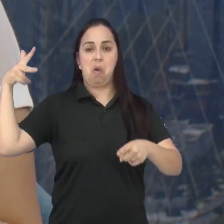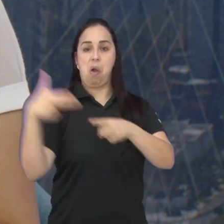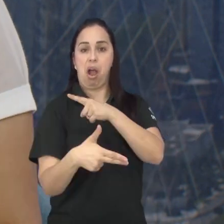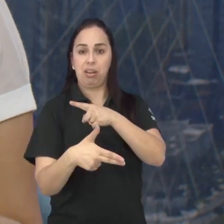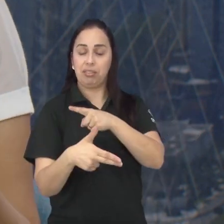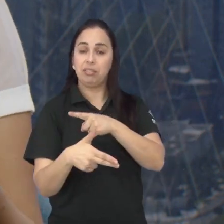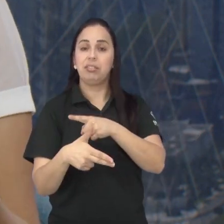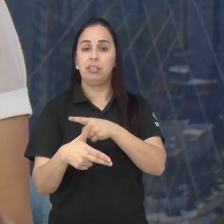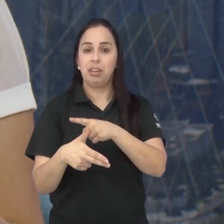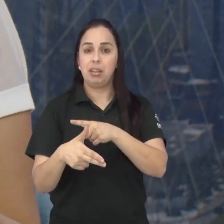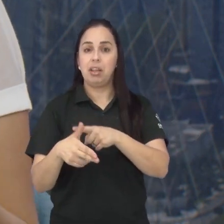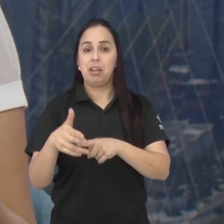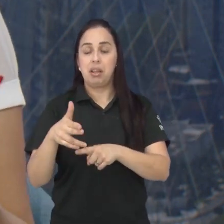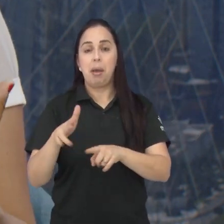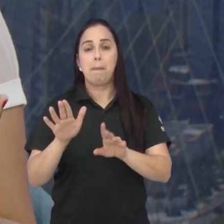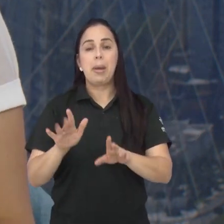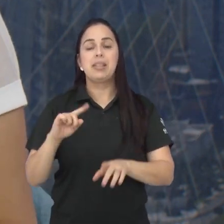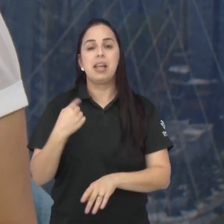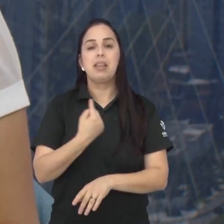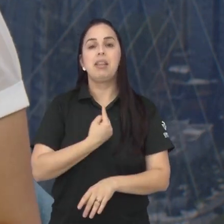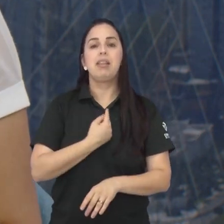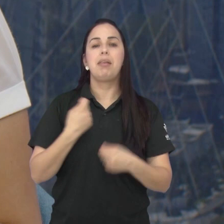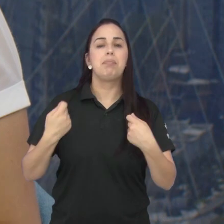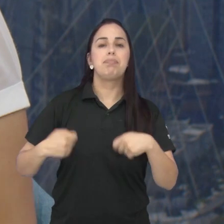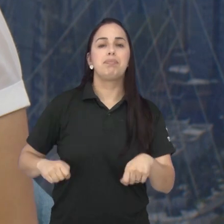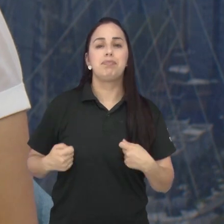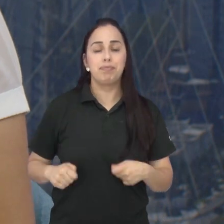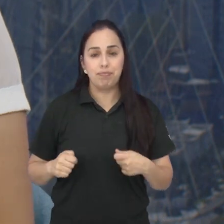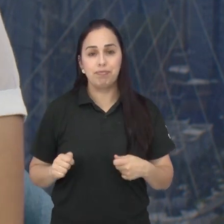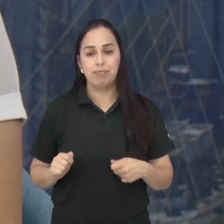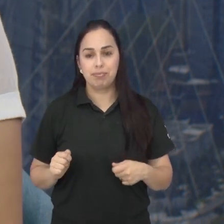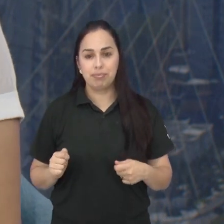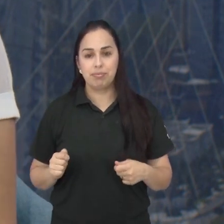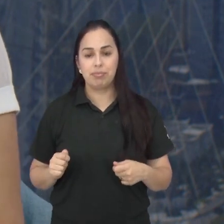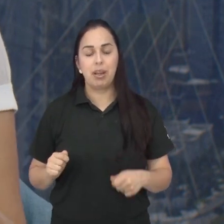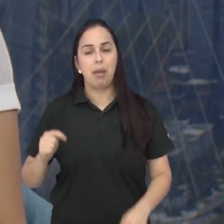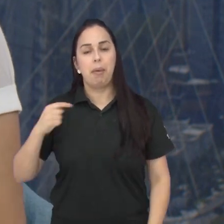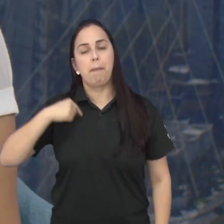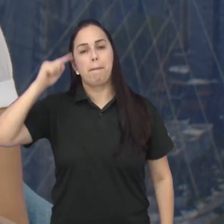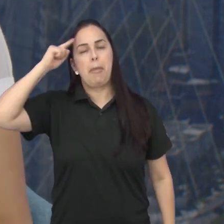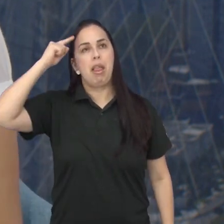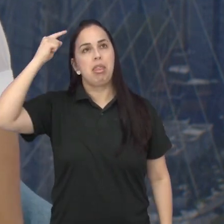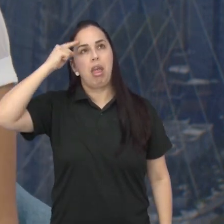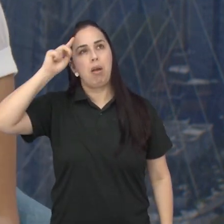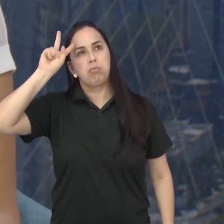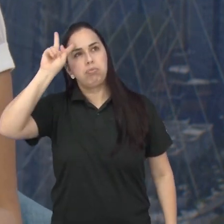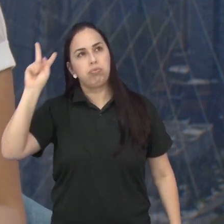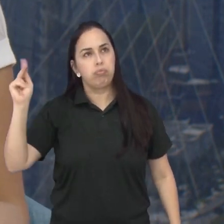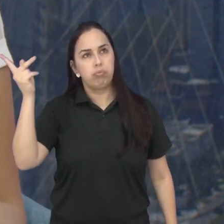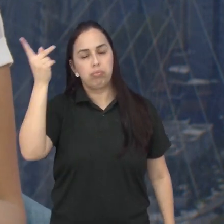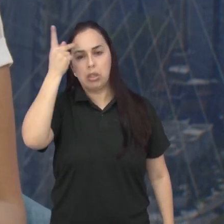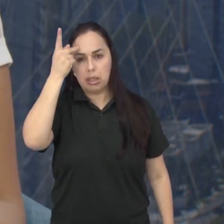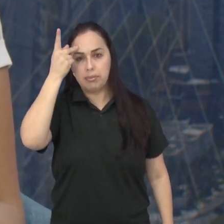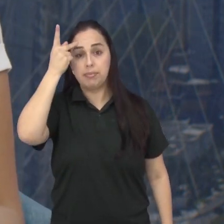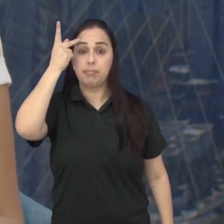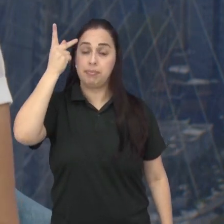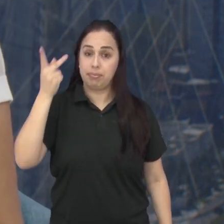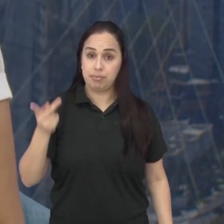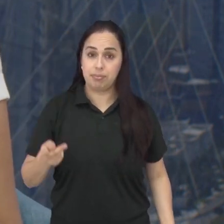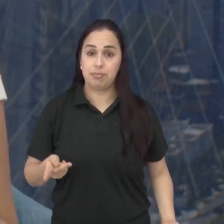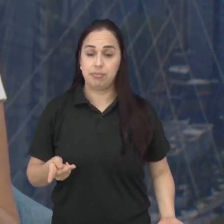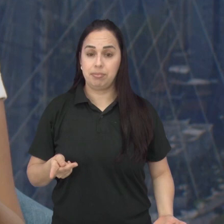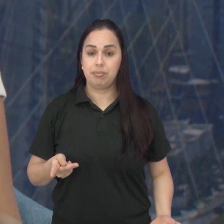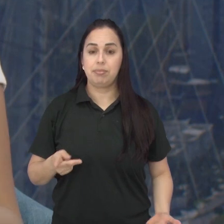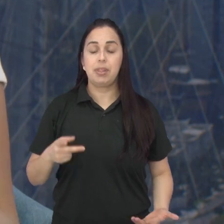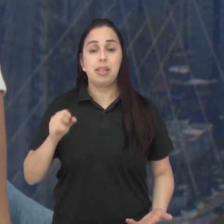né? Porque é necessário para que eu possa, de alguma maneira, repensar e superar uma situação.